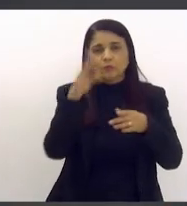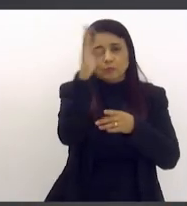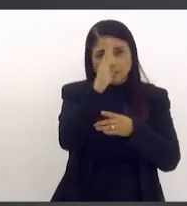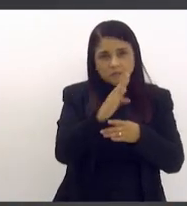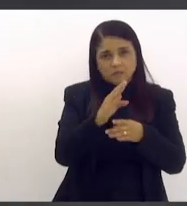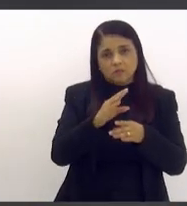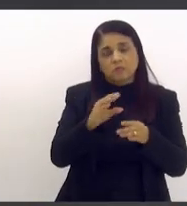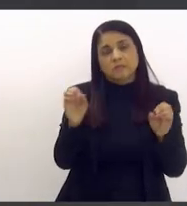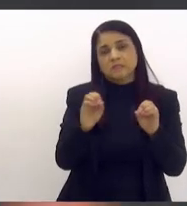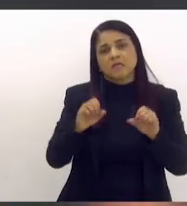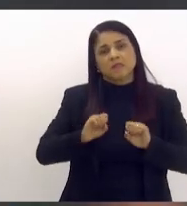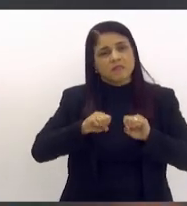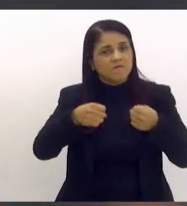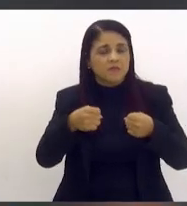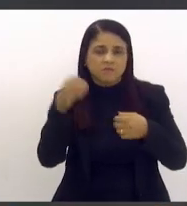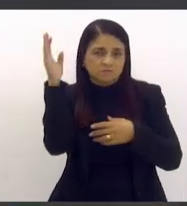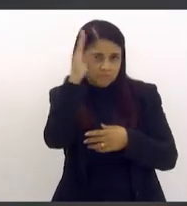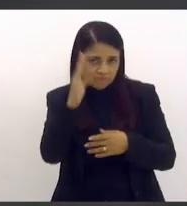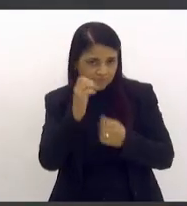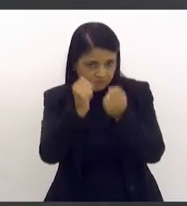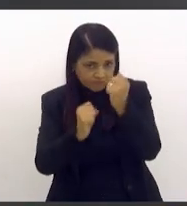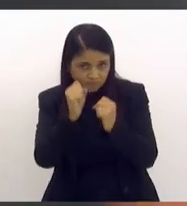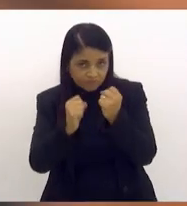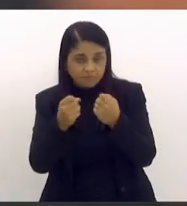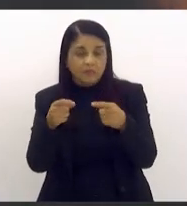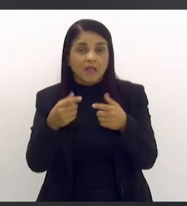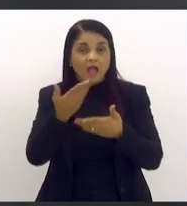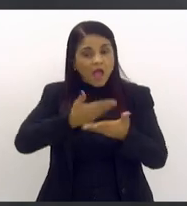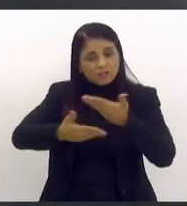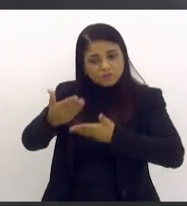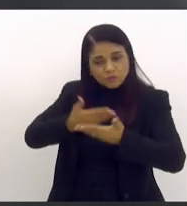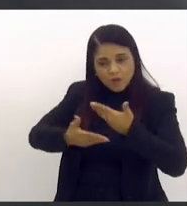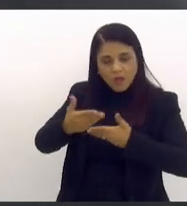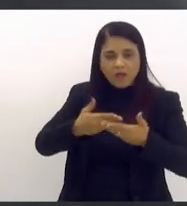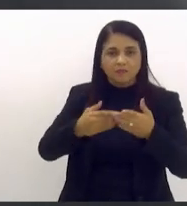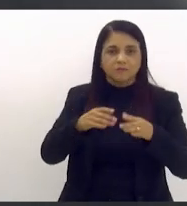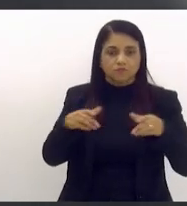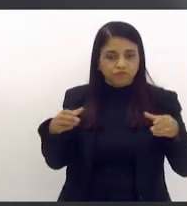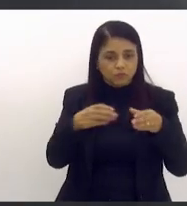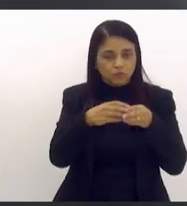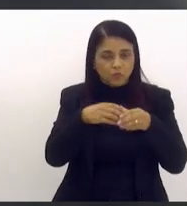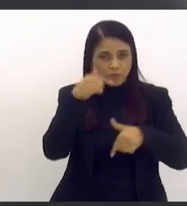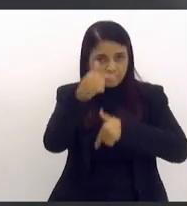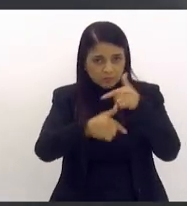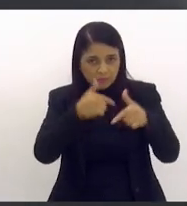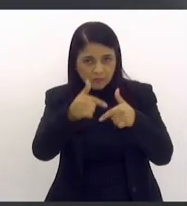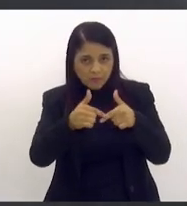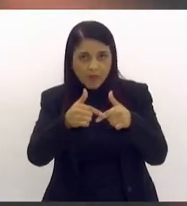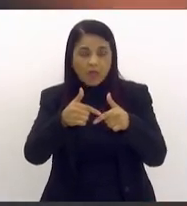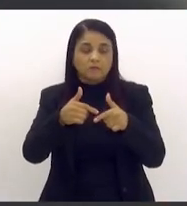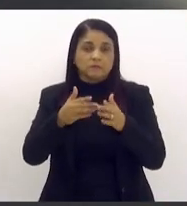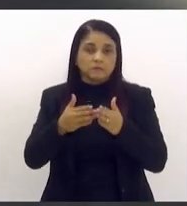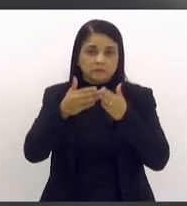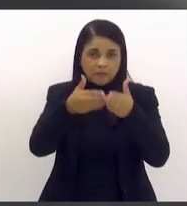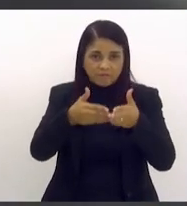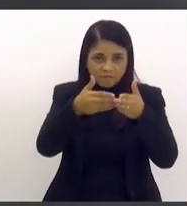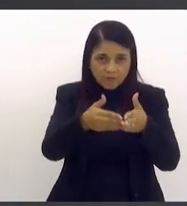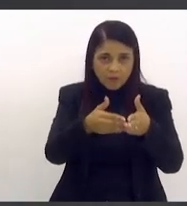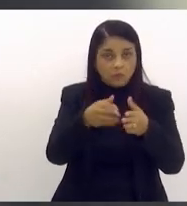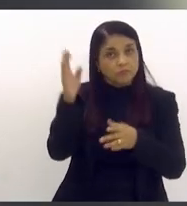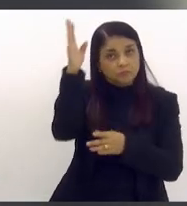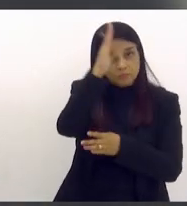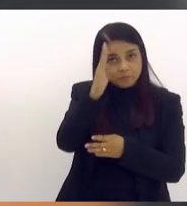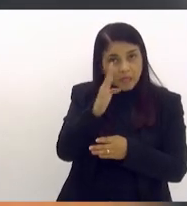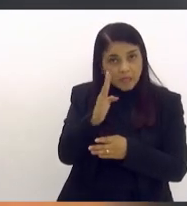da indústria Nacional são ações como essa articuladas com a frente parlamentar naval do nosso país em âmbito nacional